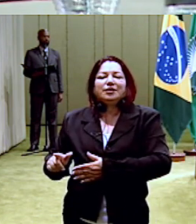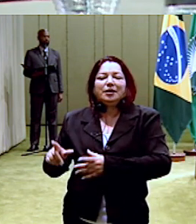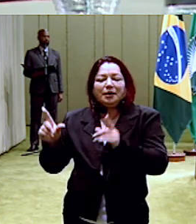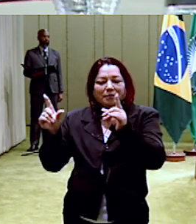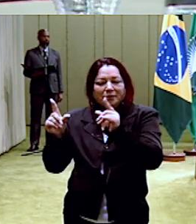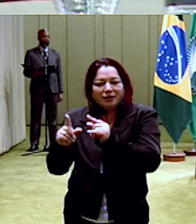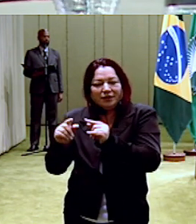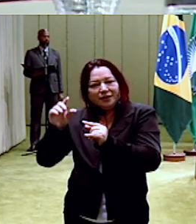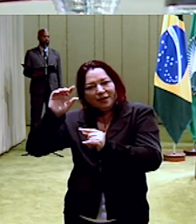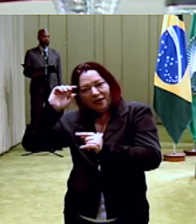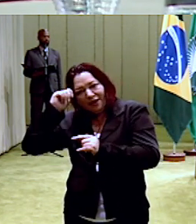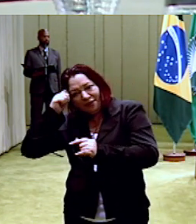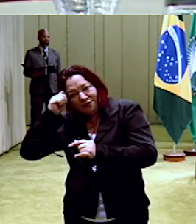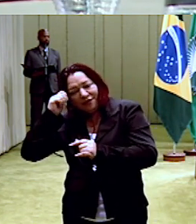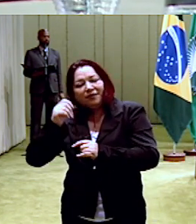Pequena África